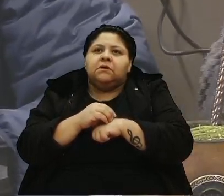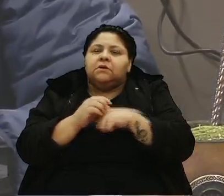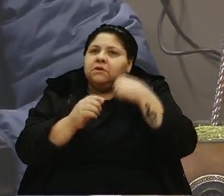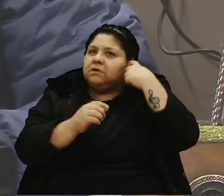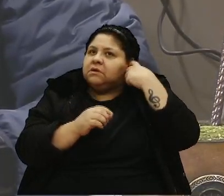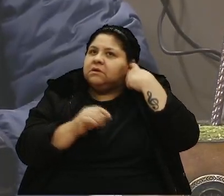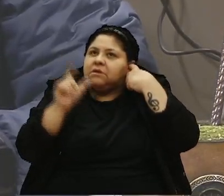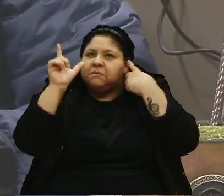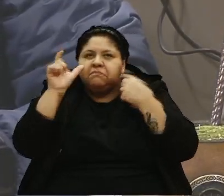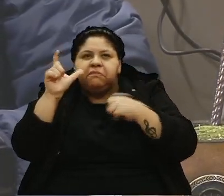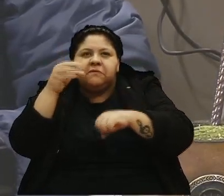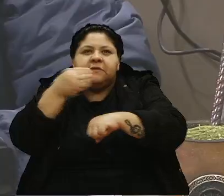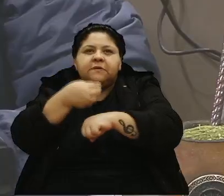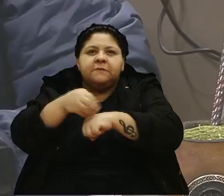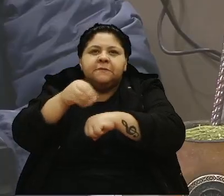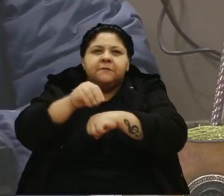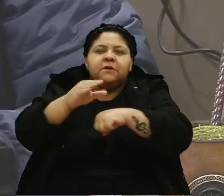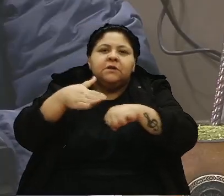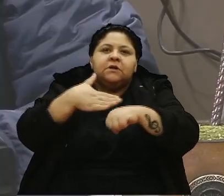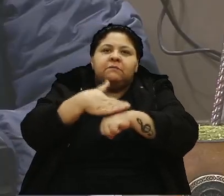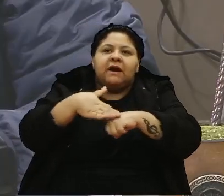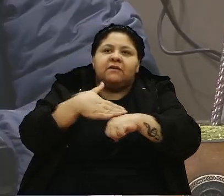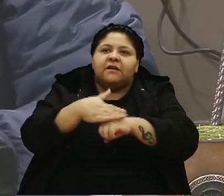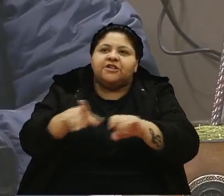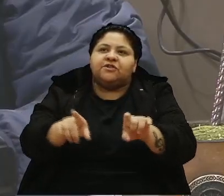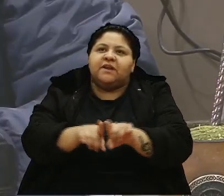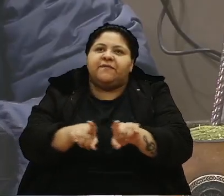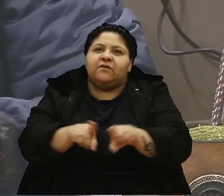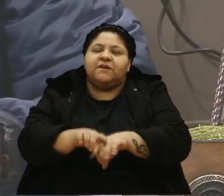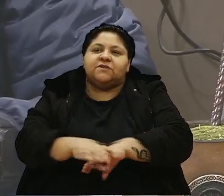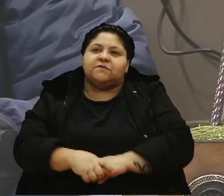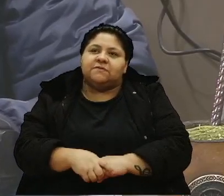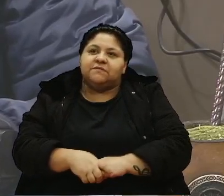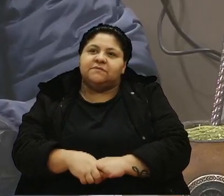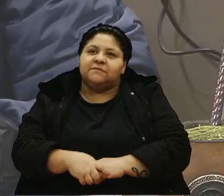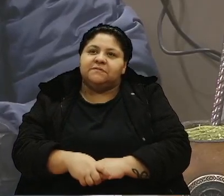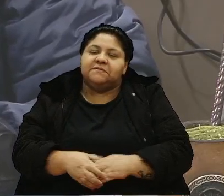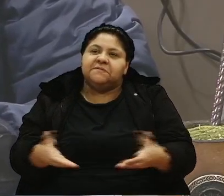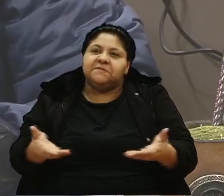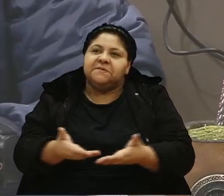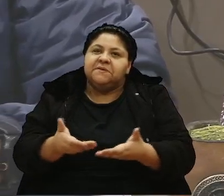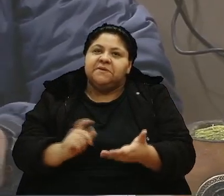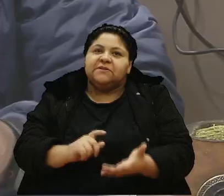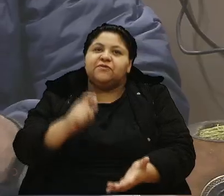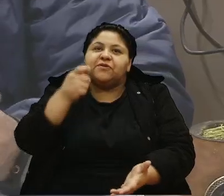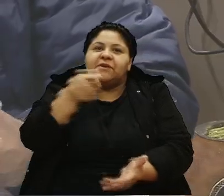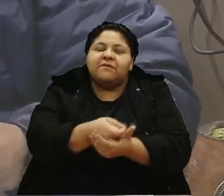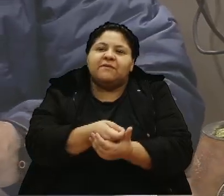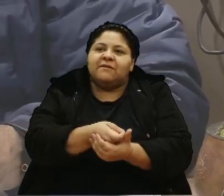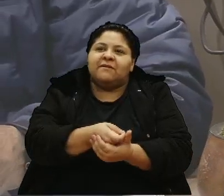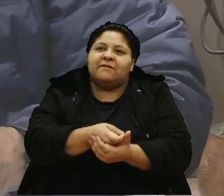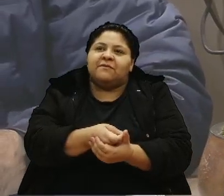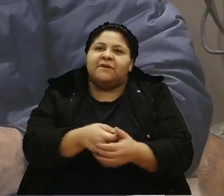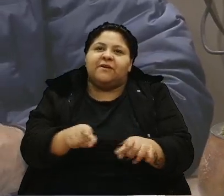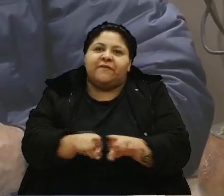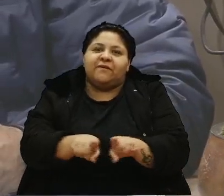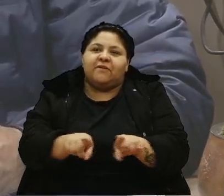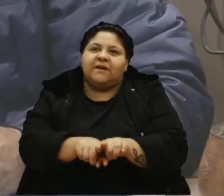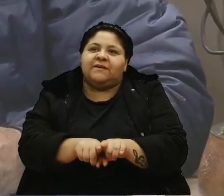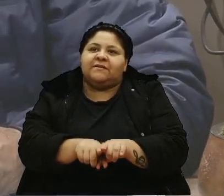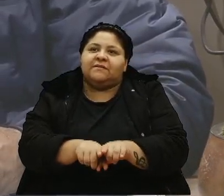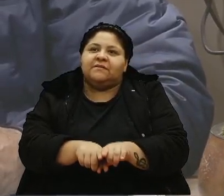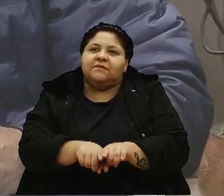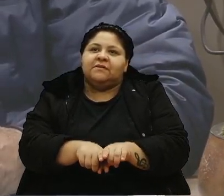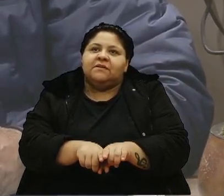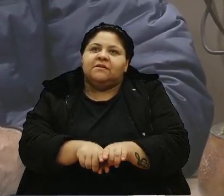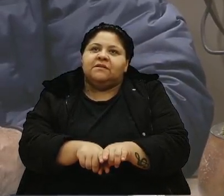Muito interessante a sugestão de conversa com o prefeito e o governo sobre o pagamento retroativo. Inclusive, eu vou sugerir uma reunião que o senhor pode me